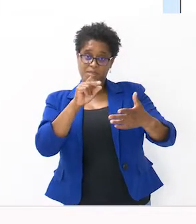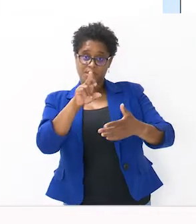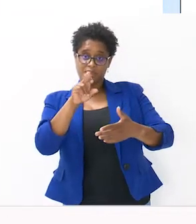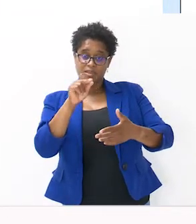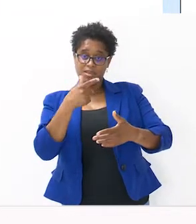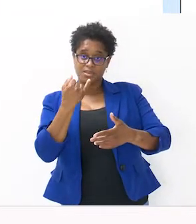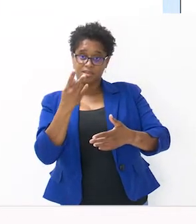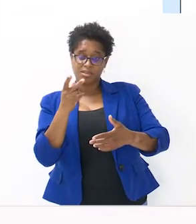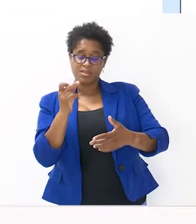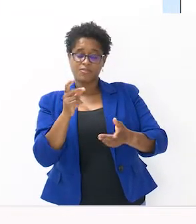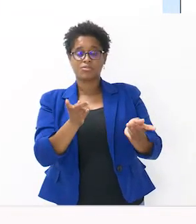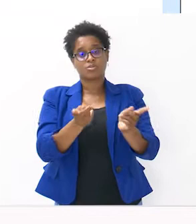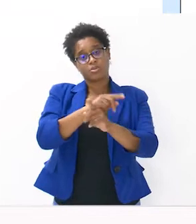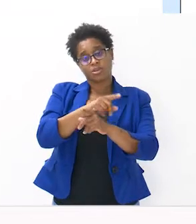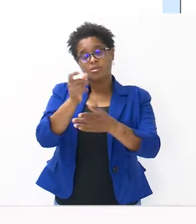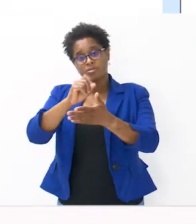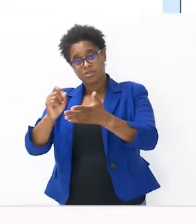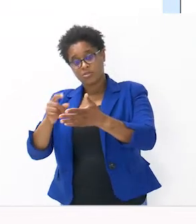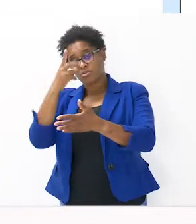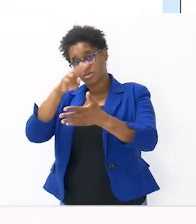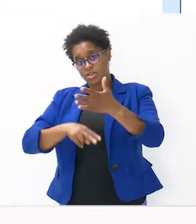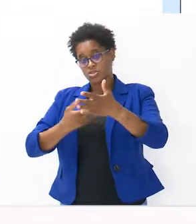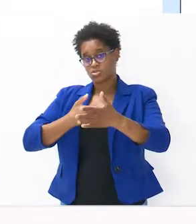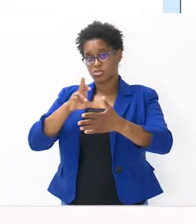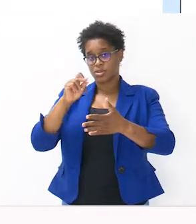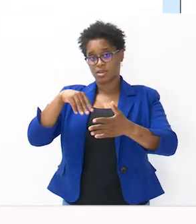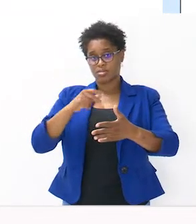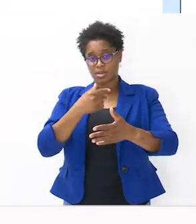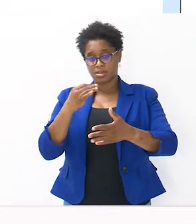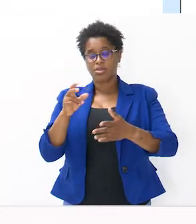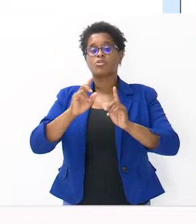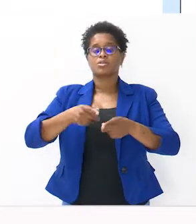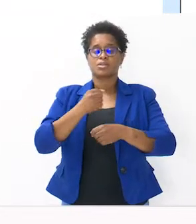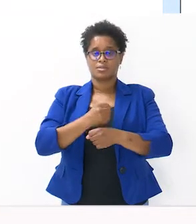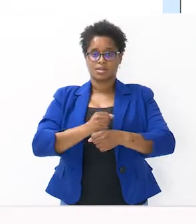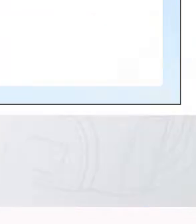narrativo por um texto dramático. Vamos lá produzir.